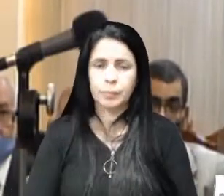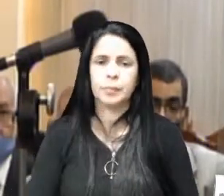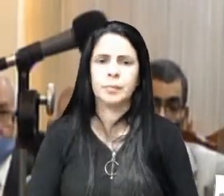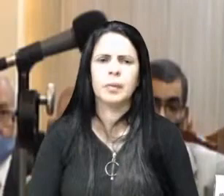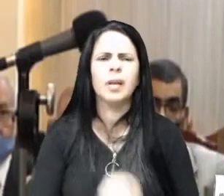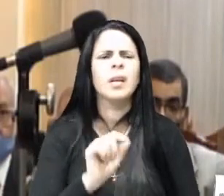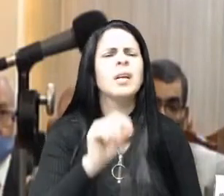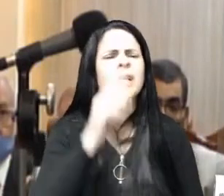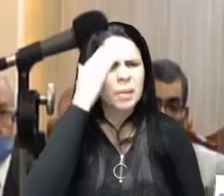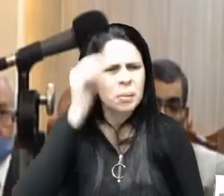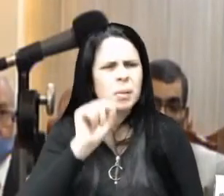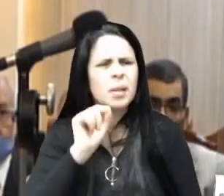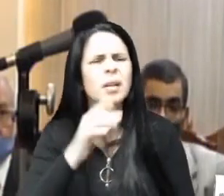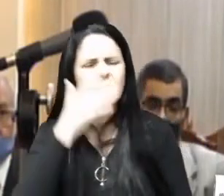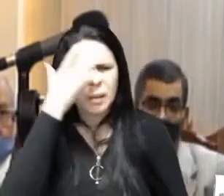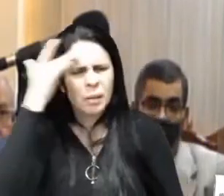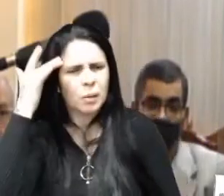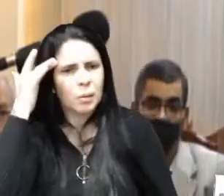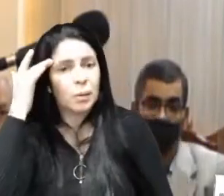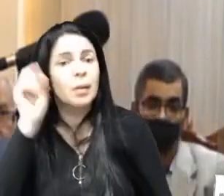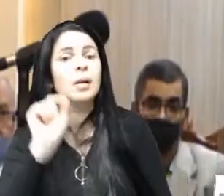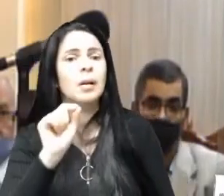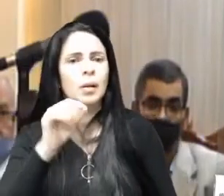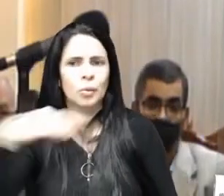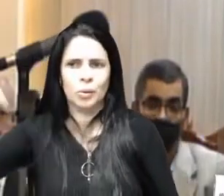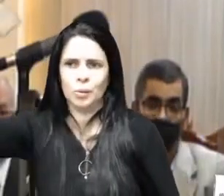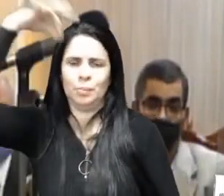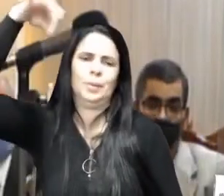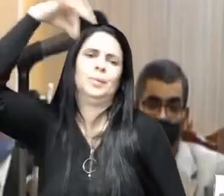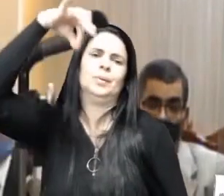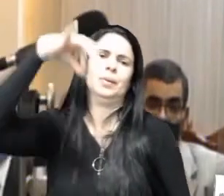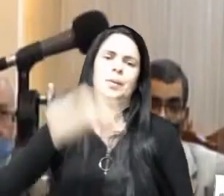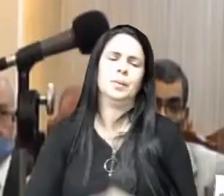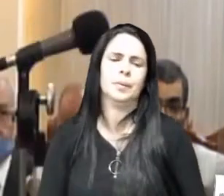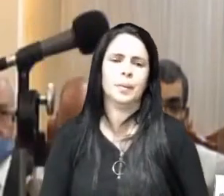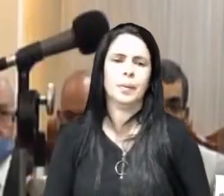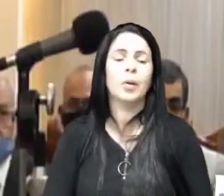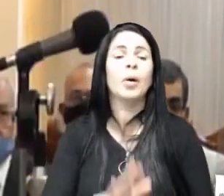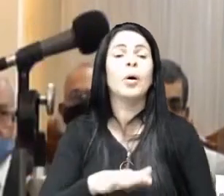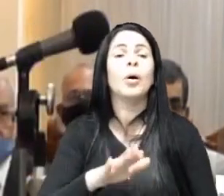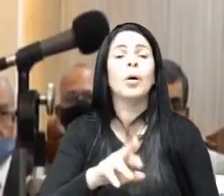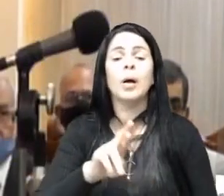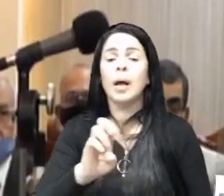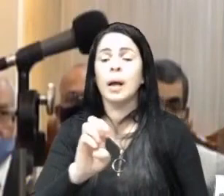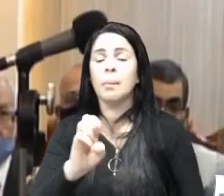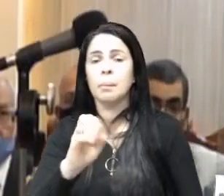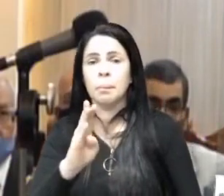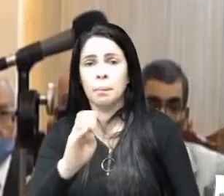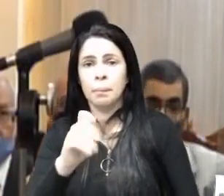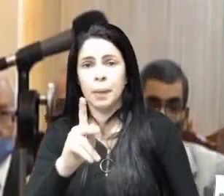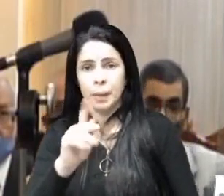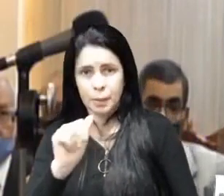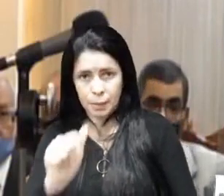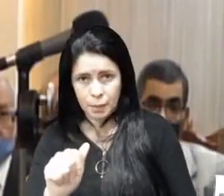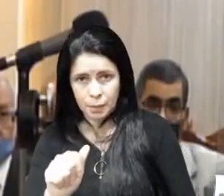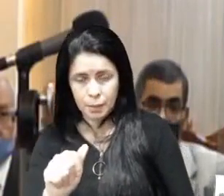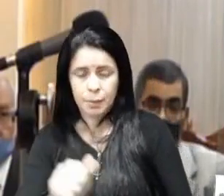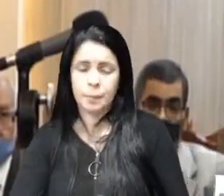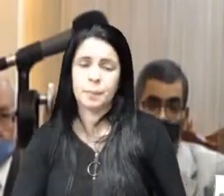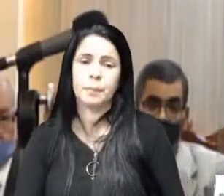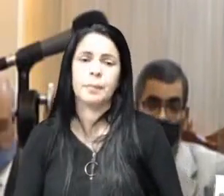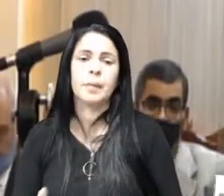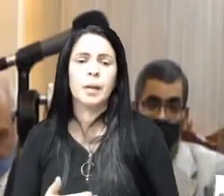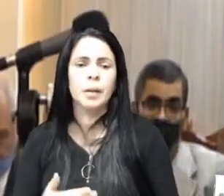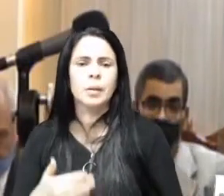Sabe quem é esse alguém? O Espírito Santo. Quando Rebeca ia se aproximando de Isaac, montada